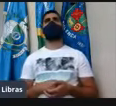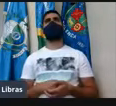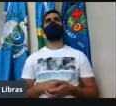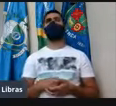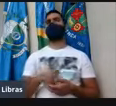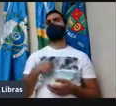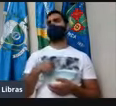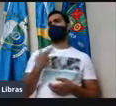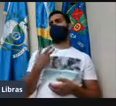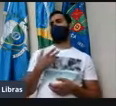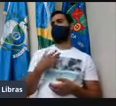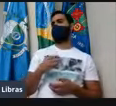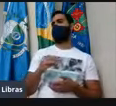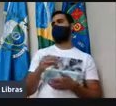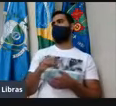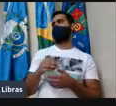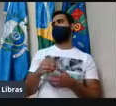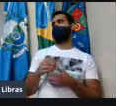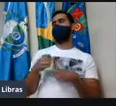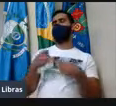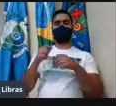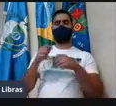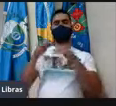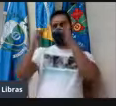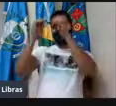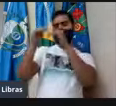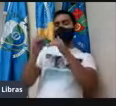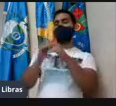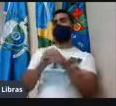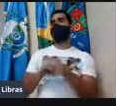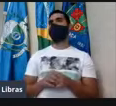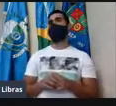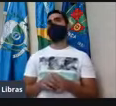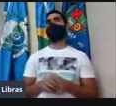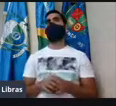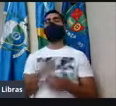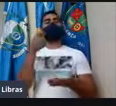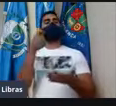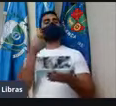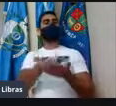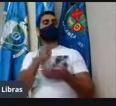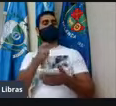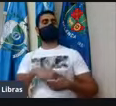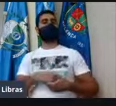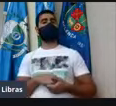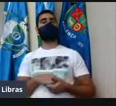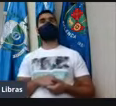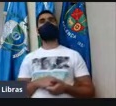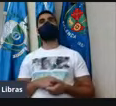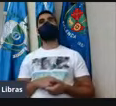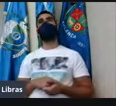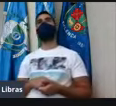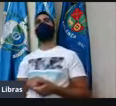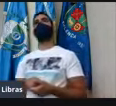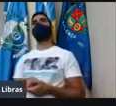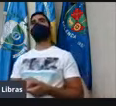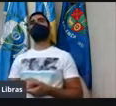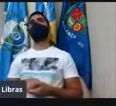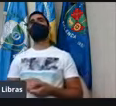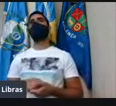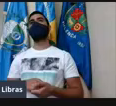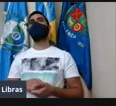uma determinação judicial. Certo. Está sendo pago. Tá. E aí, presidente, eu queria também